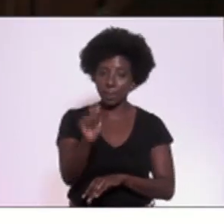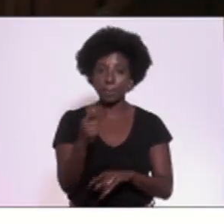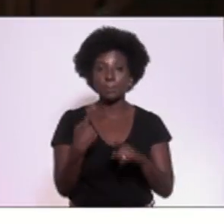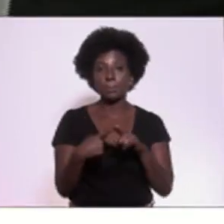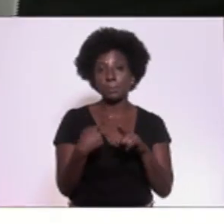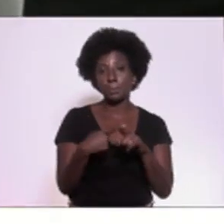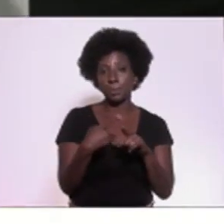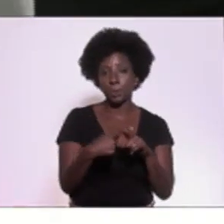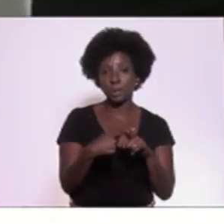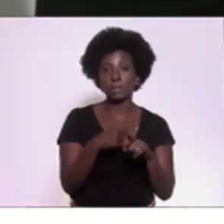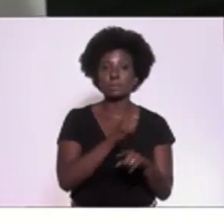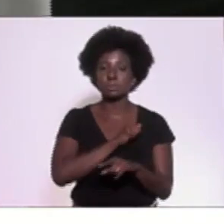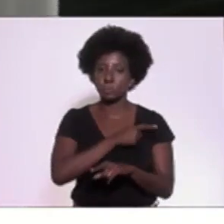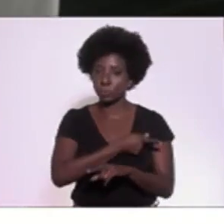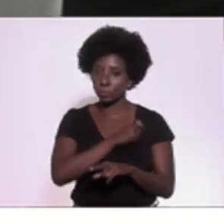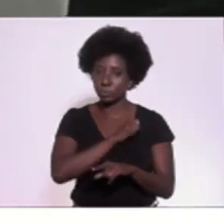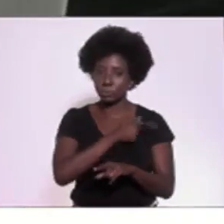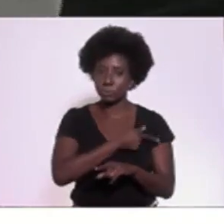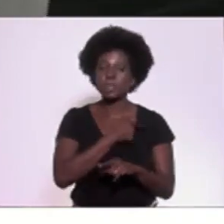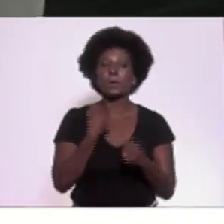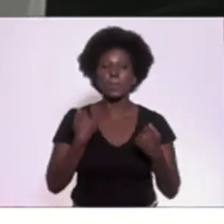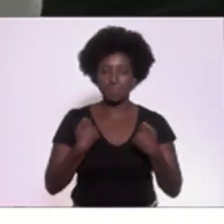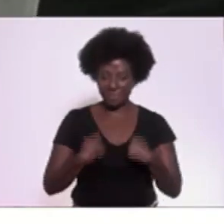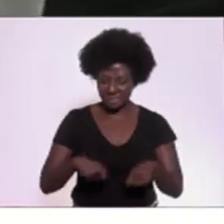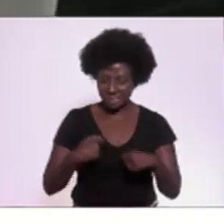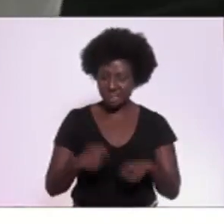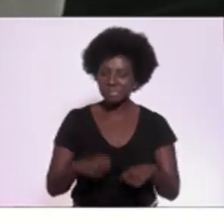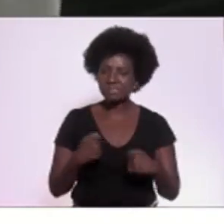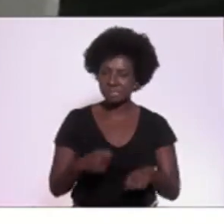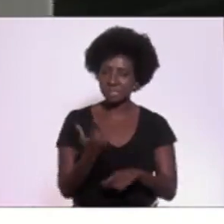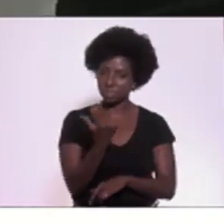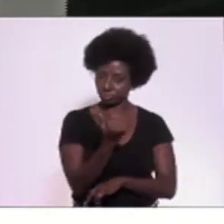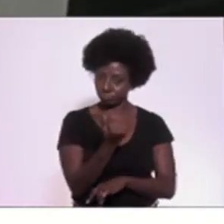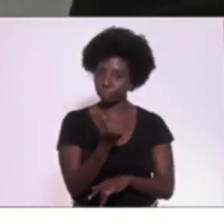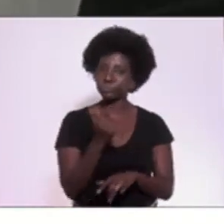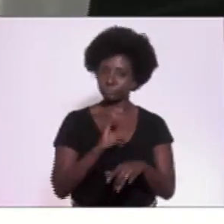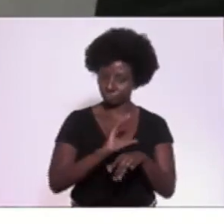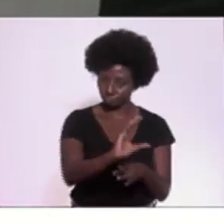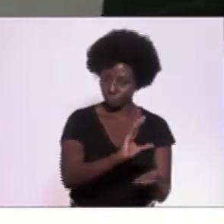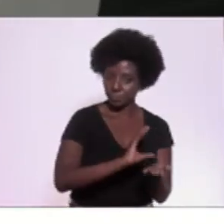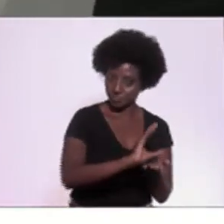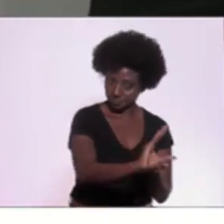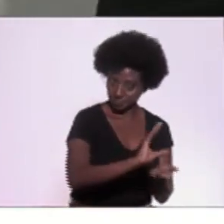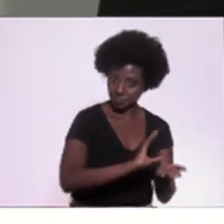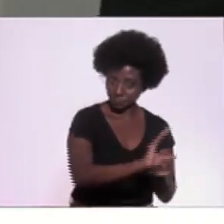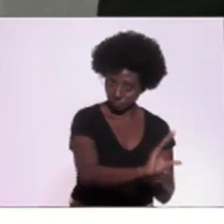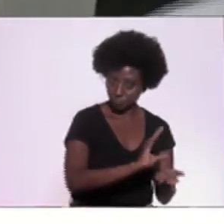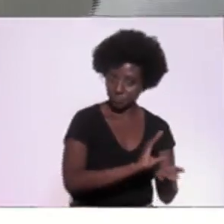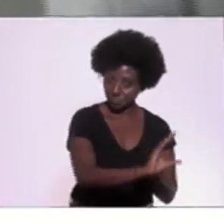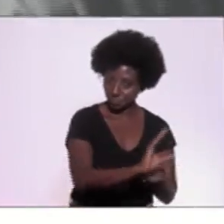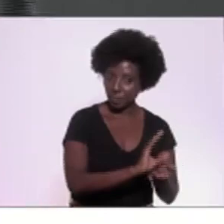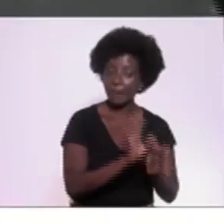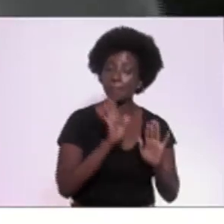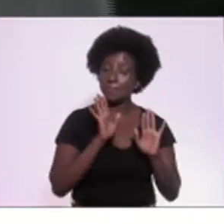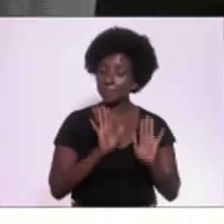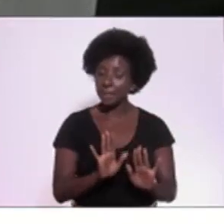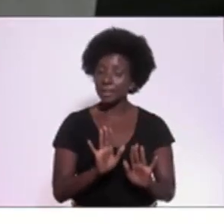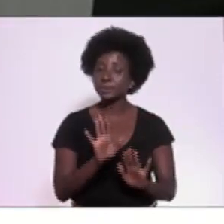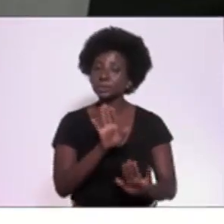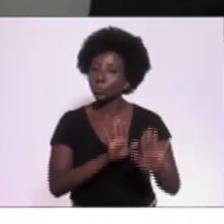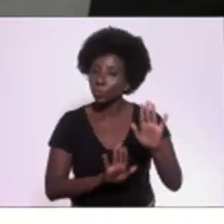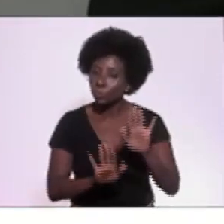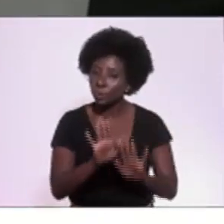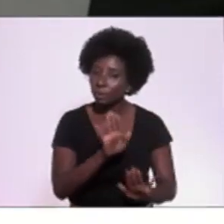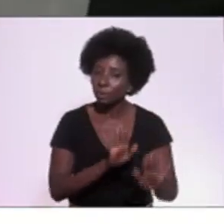1 milhão de habitantes, que merece investimento público, tem o nosso apoio, mas essa ponderação com relação à destinação